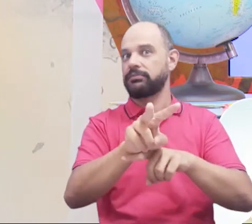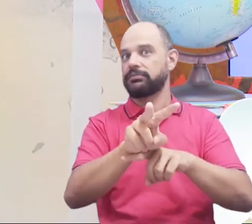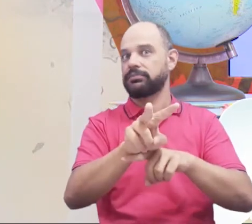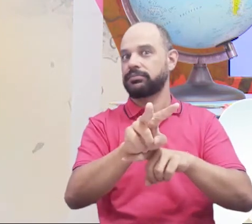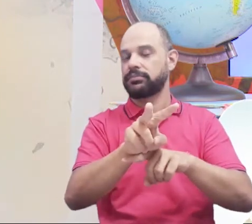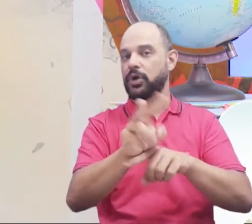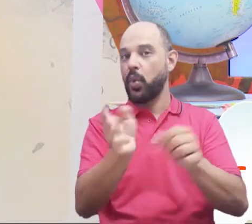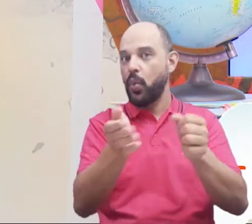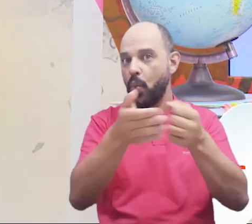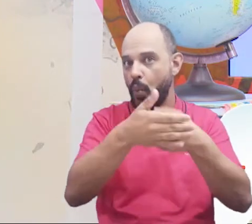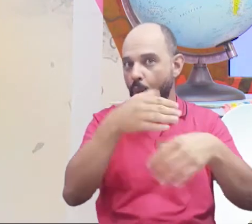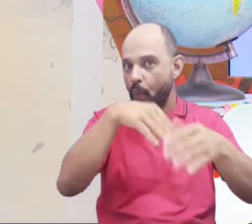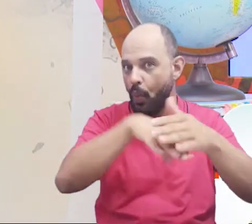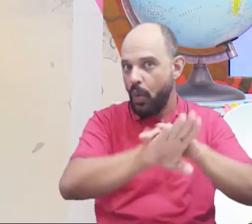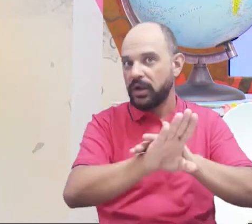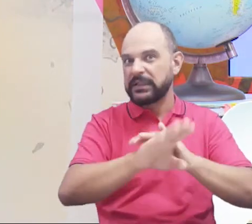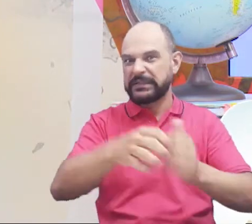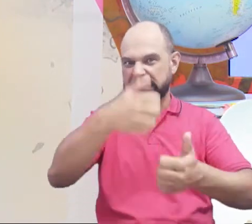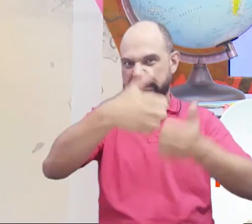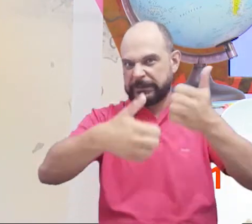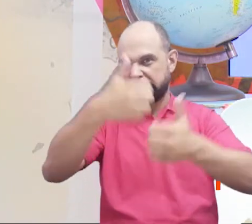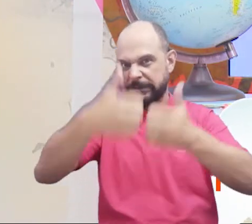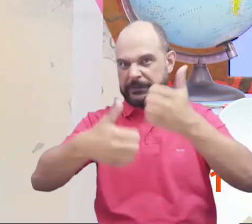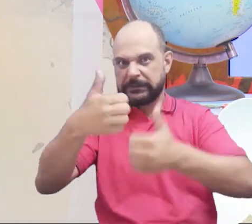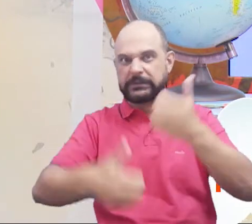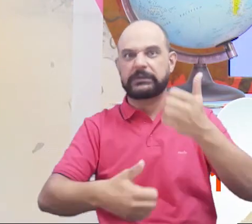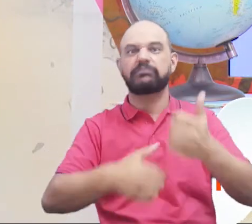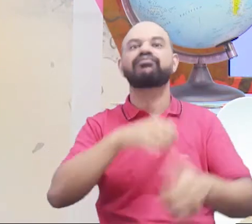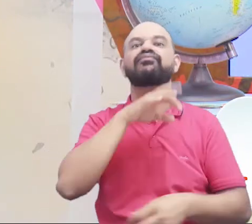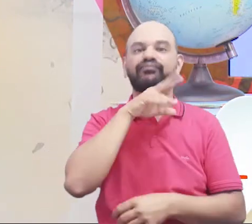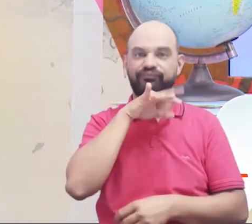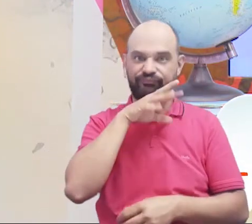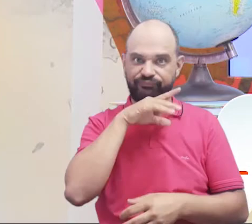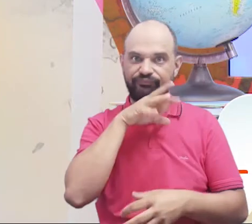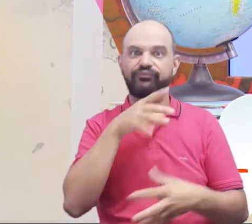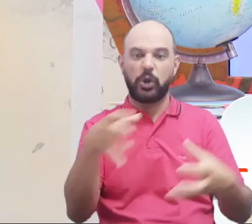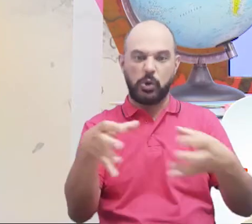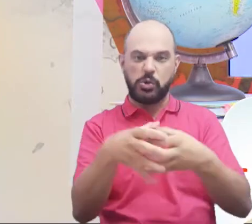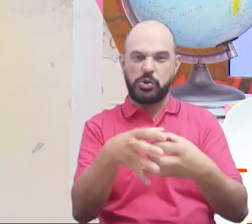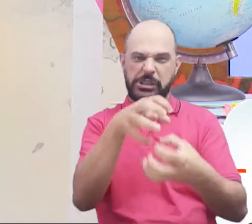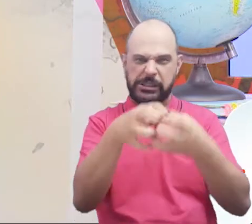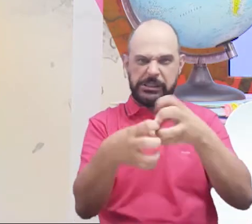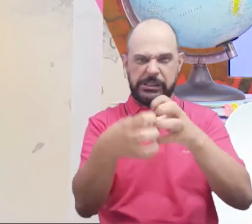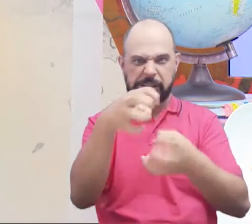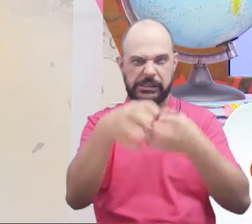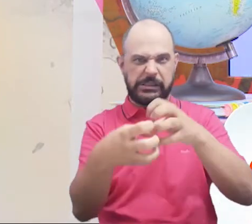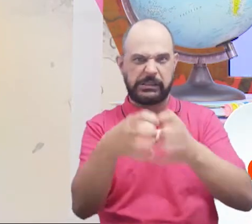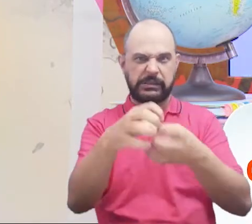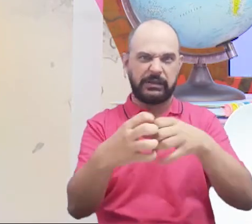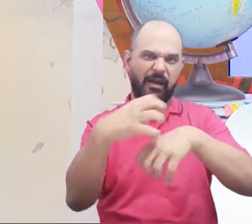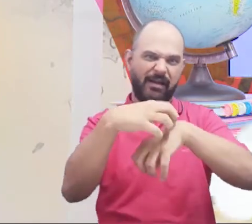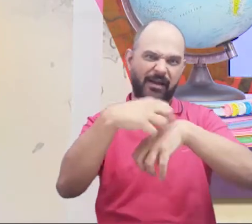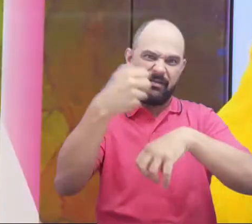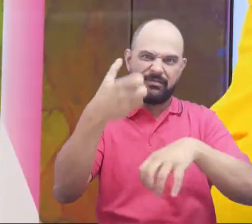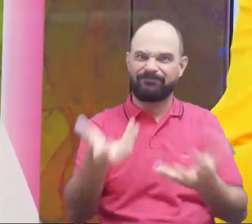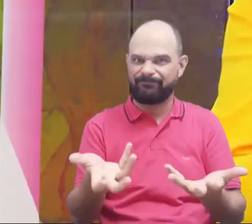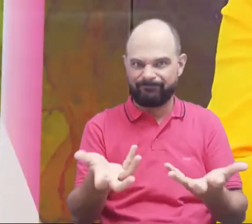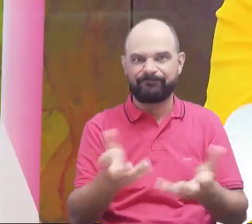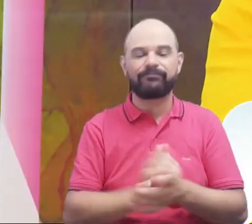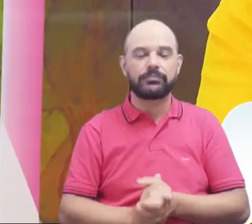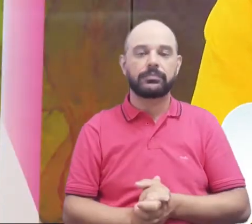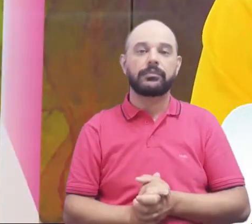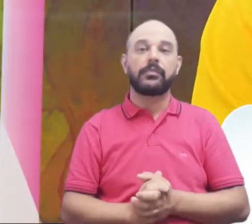O atrito entre elas pode danificar todas as peças que estiverem juntas. E aí, já viu?